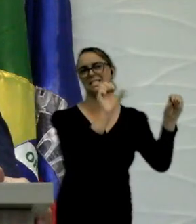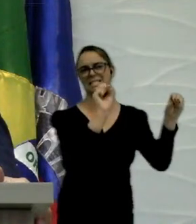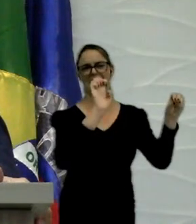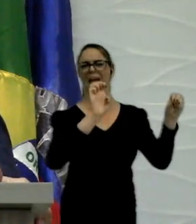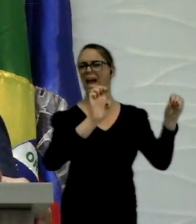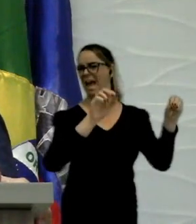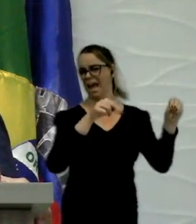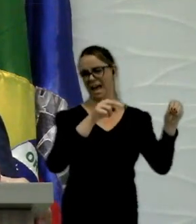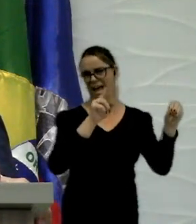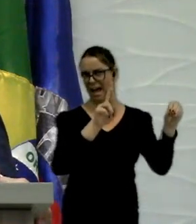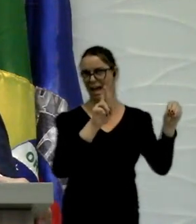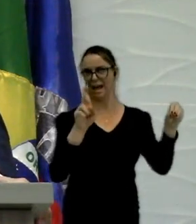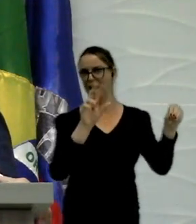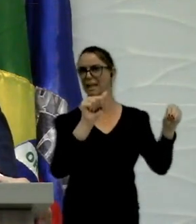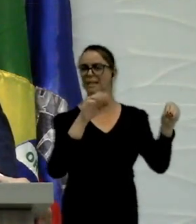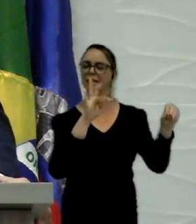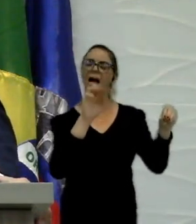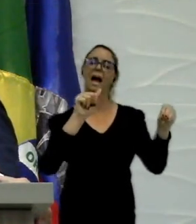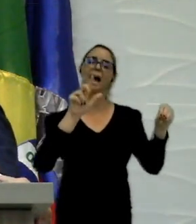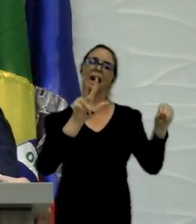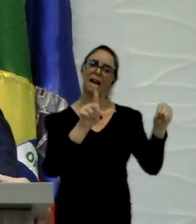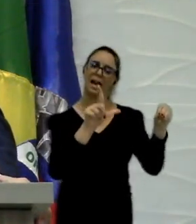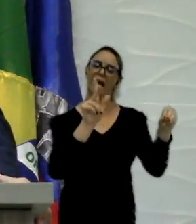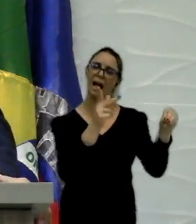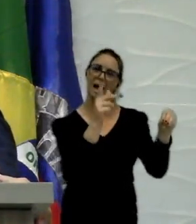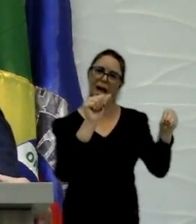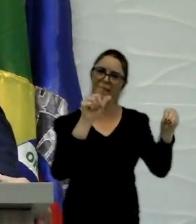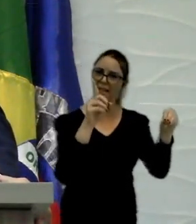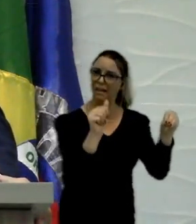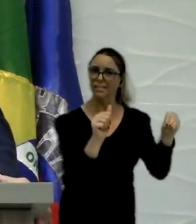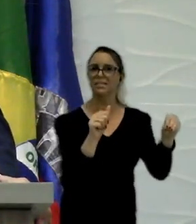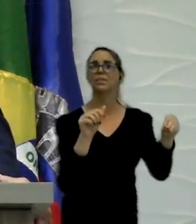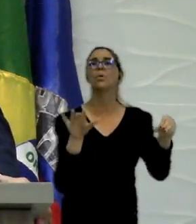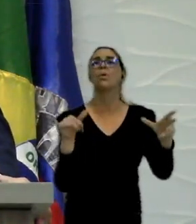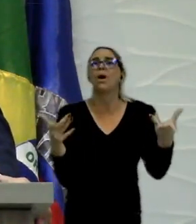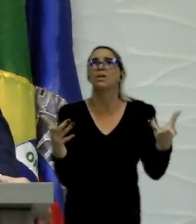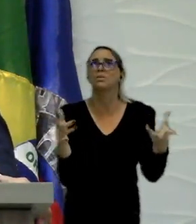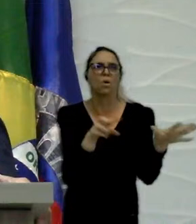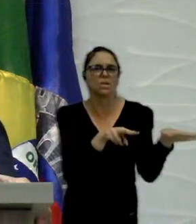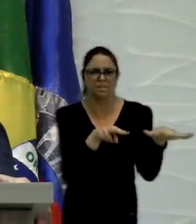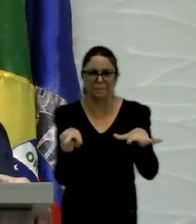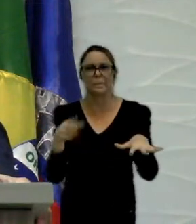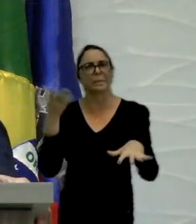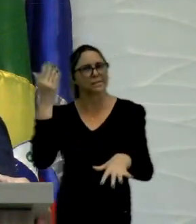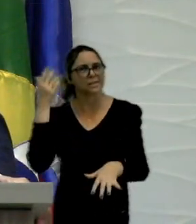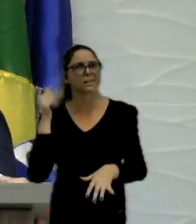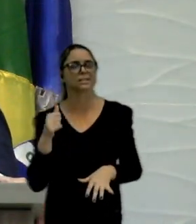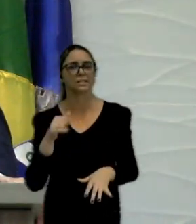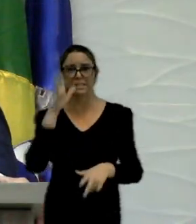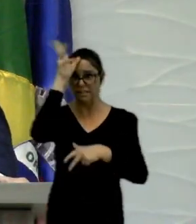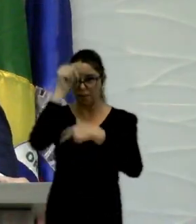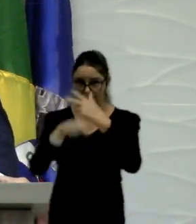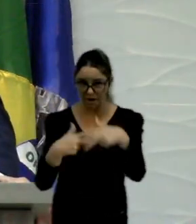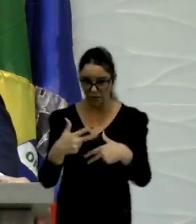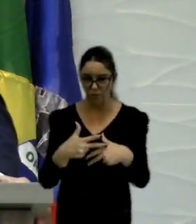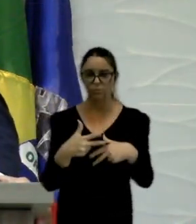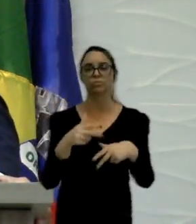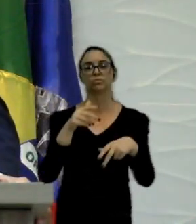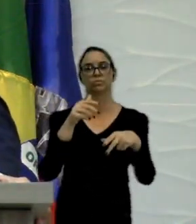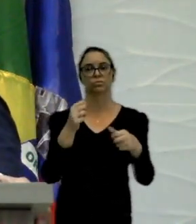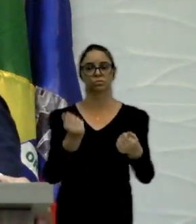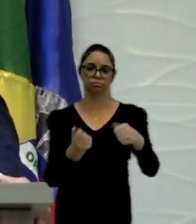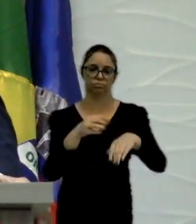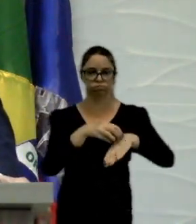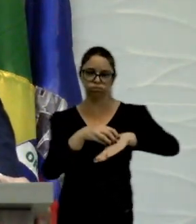Veja o sofrimento desse senhor. Isso na semana passada aqui no Hospital de São Bento. Saí de São Bento para ir para Recife, o